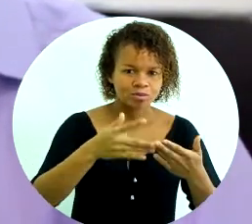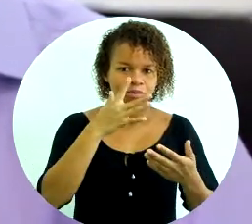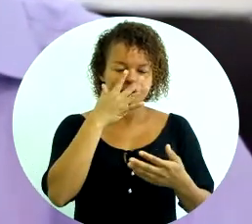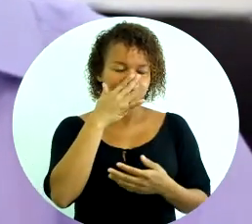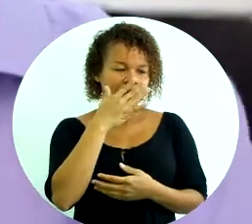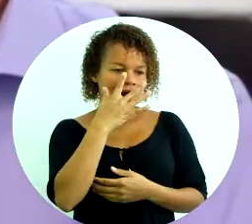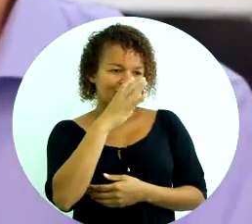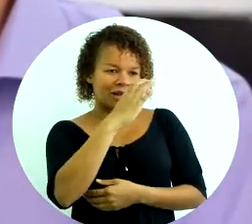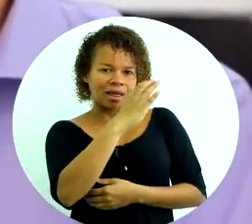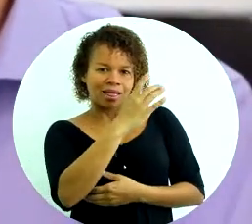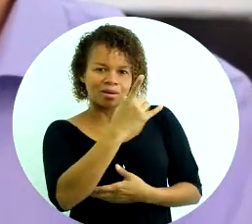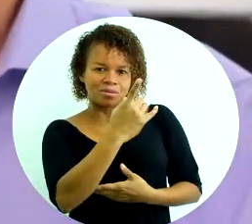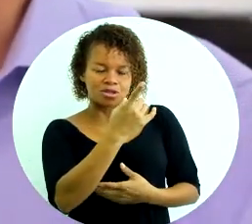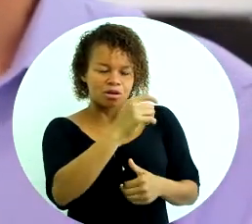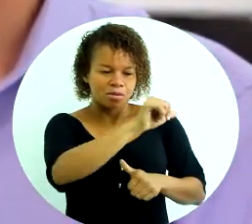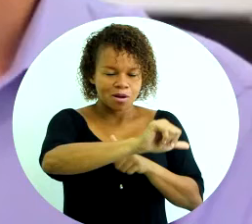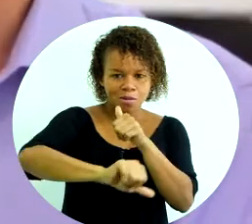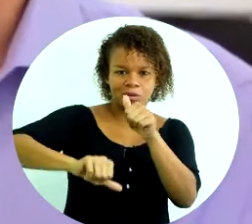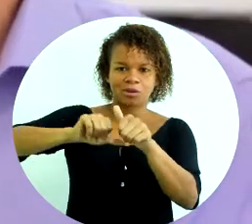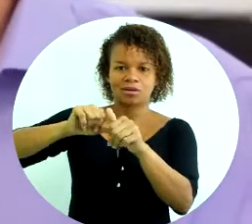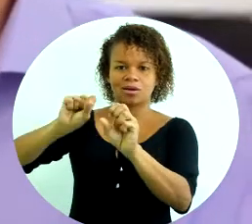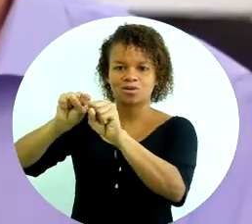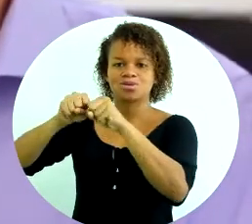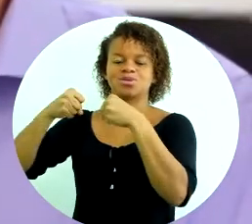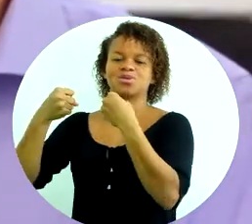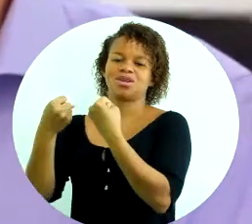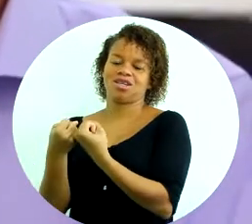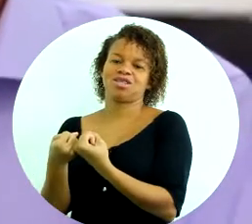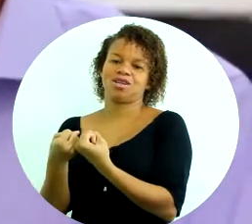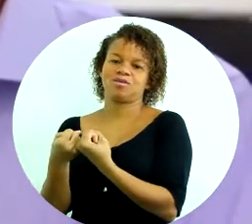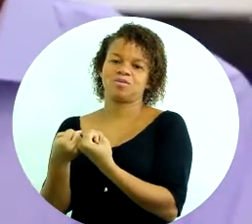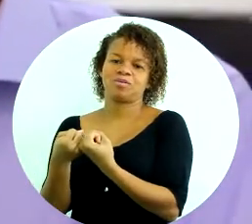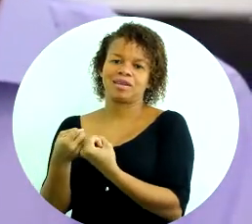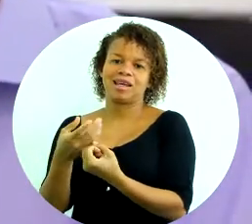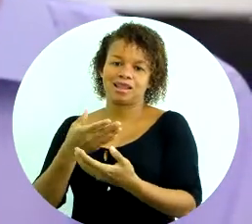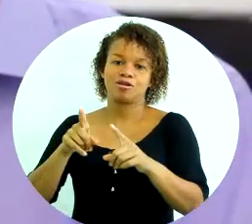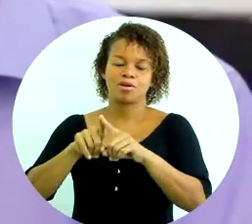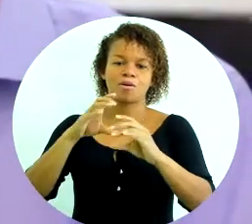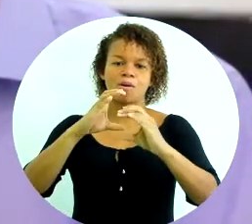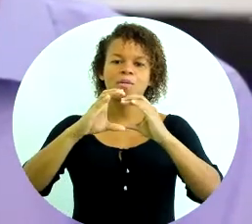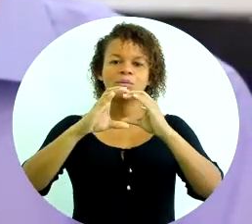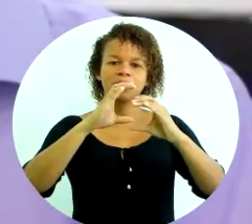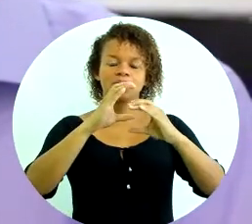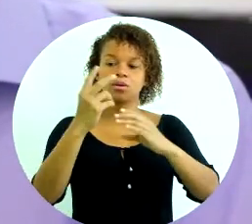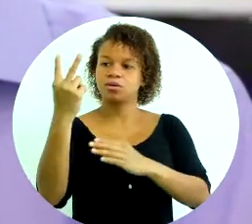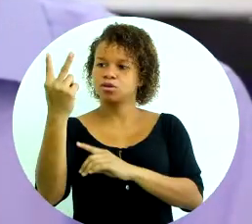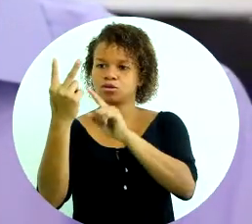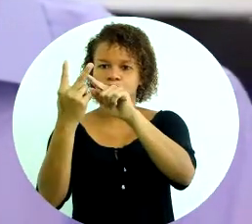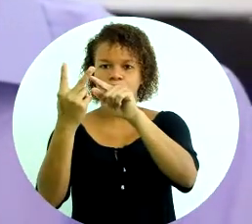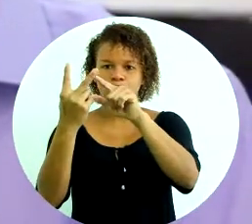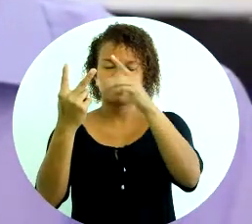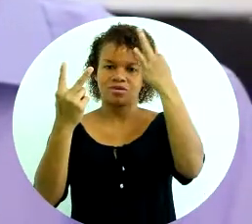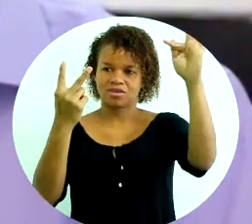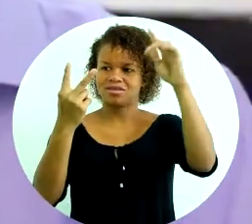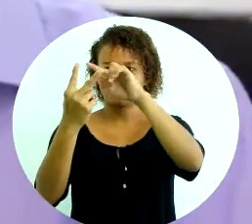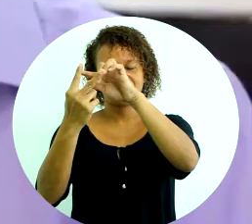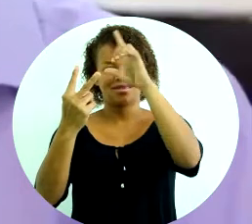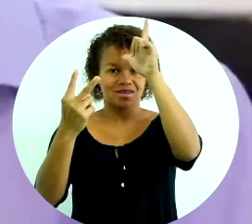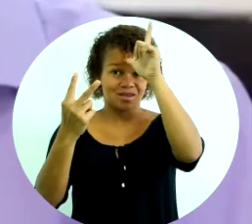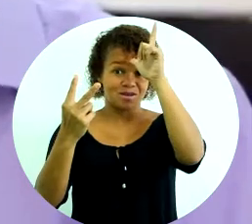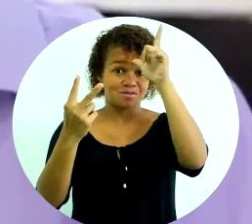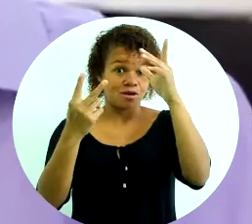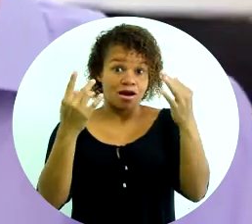modo de produção capitalista para o socialismo e, consequentemente, o comunismo. Esses dois